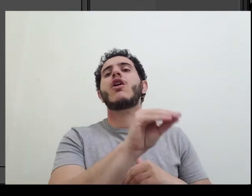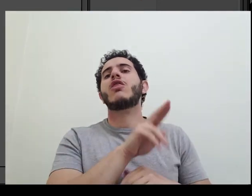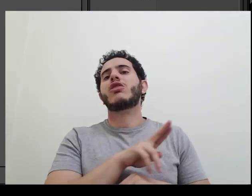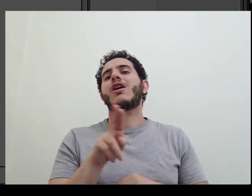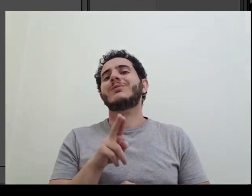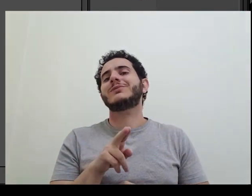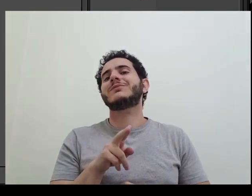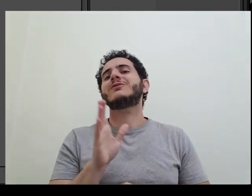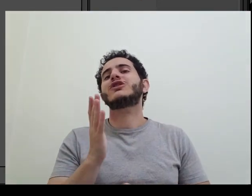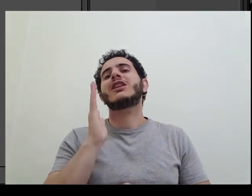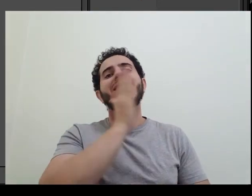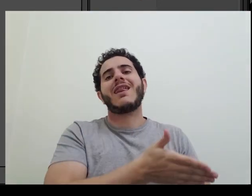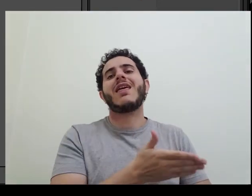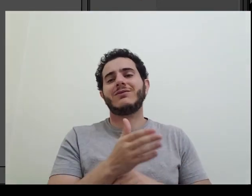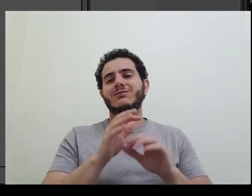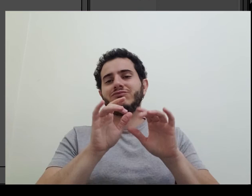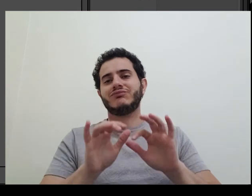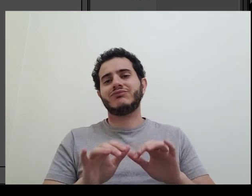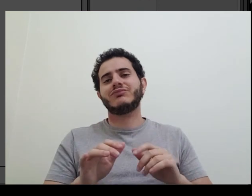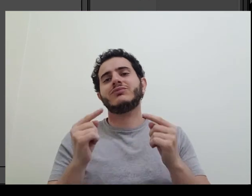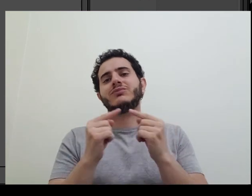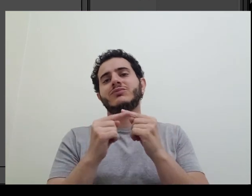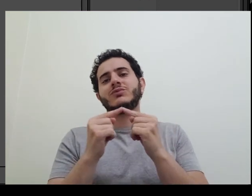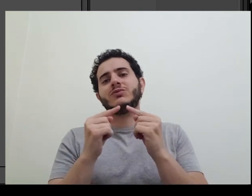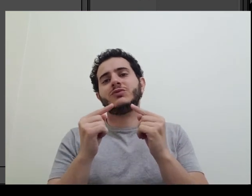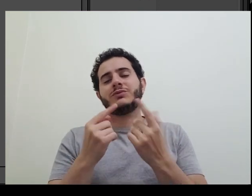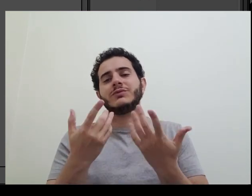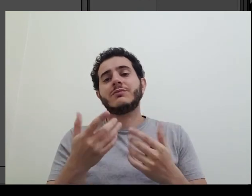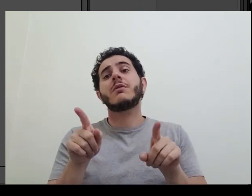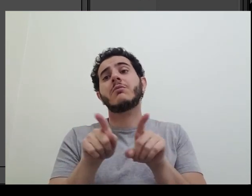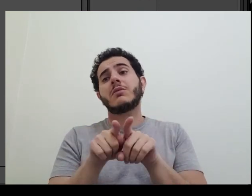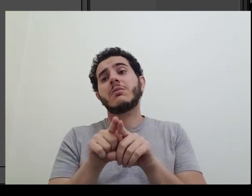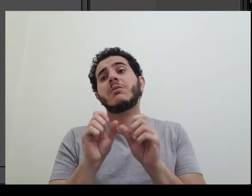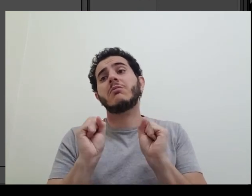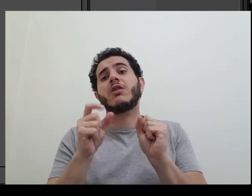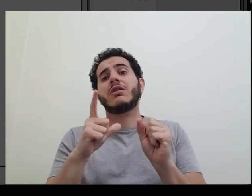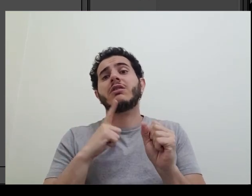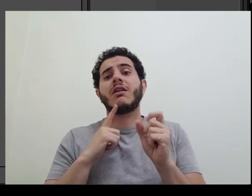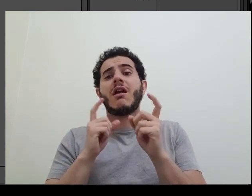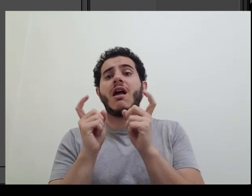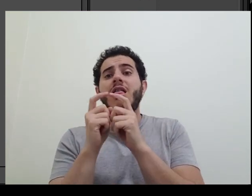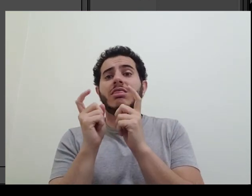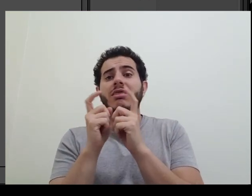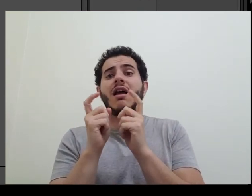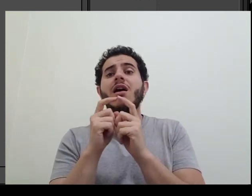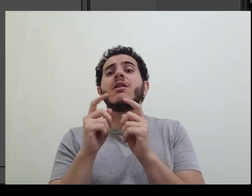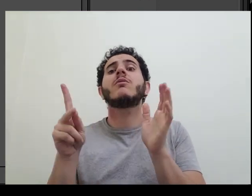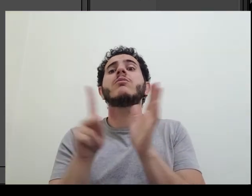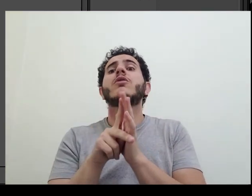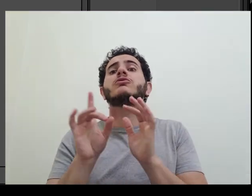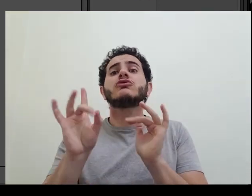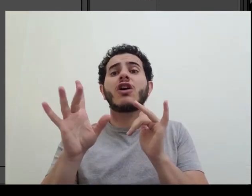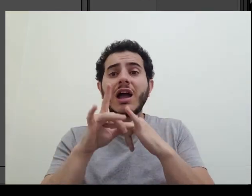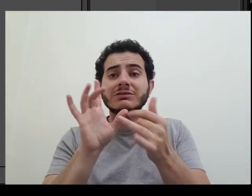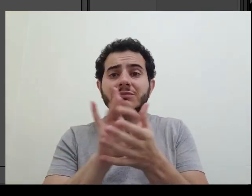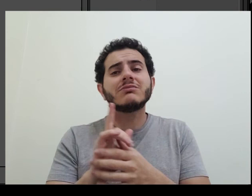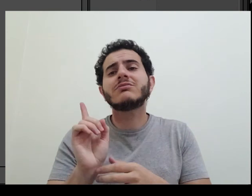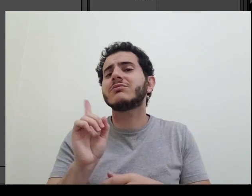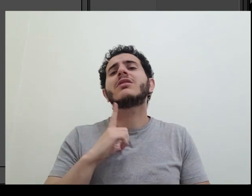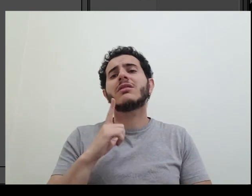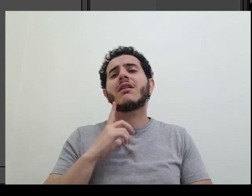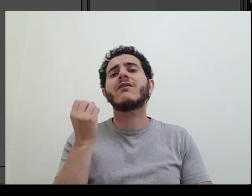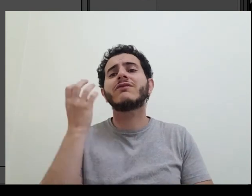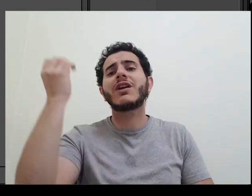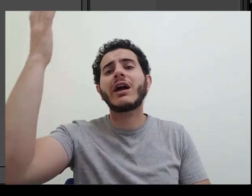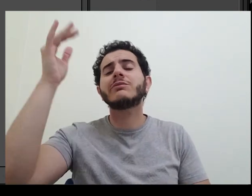Do mesmo jeito que você pode ter um catálogo que não vão ter as fotos de casamento, mas vão ter as fotos de viagens. Aí você vai